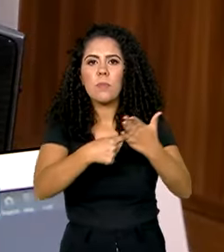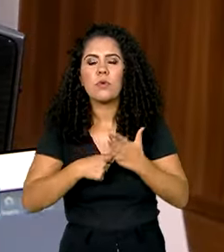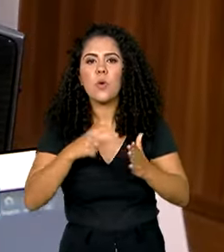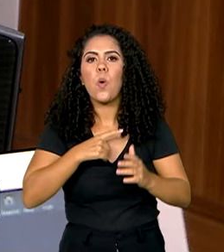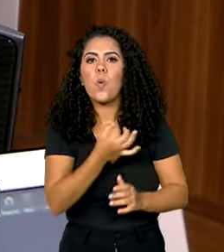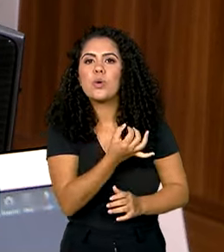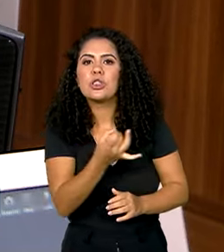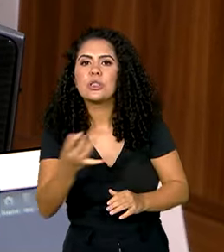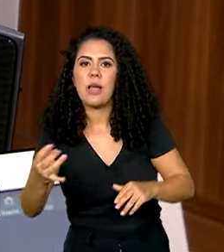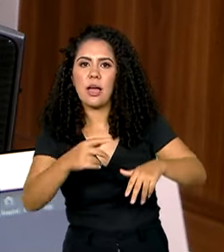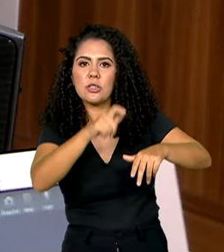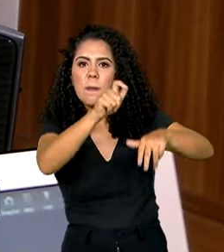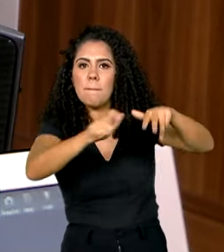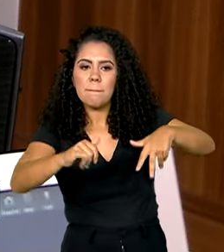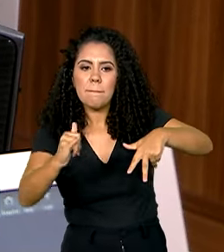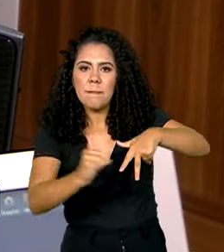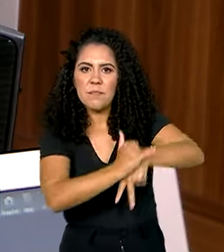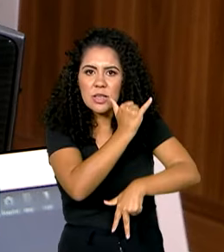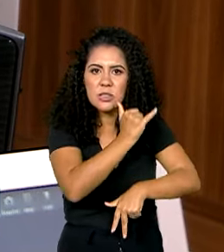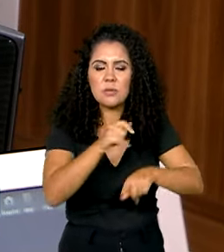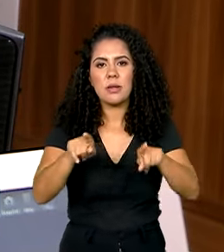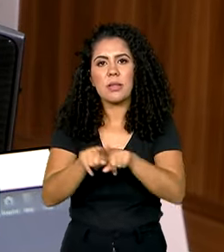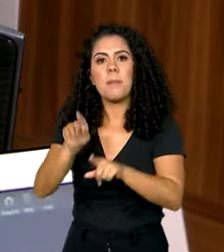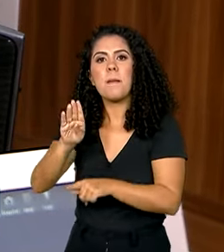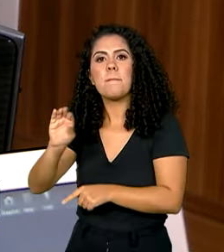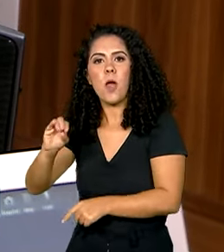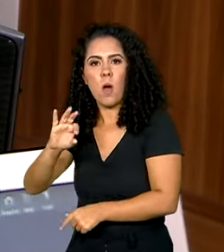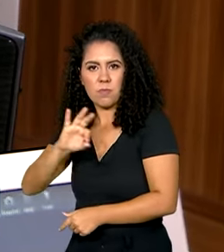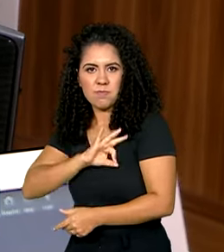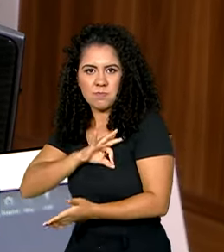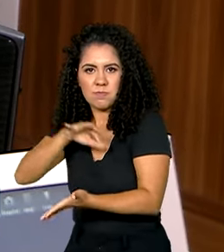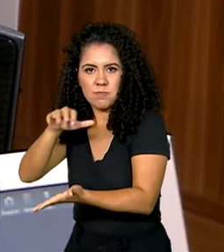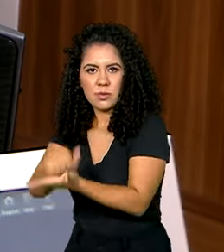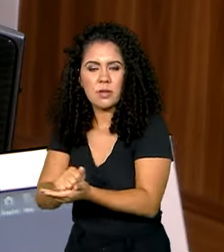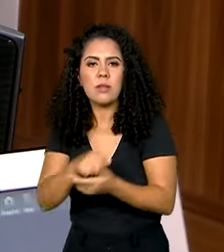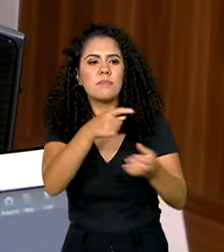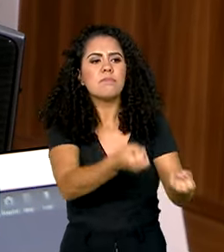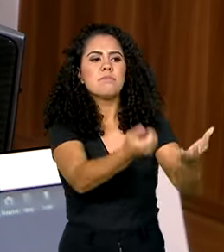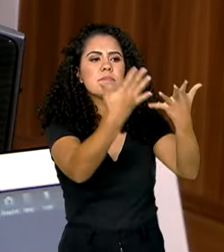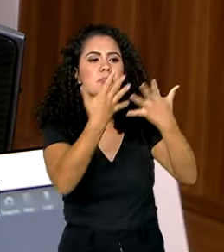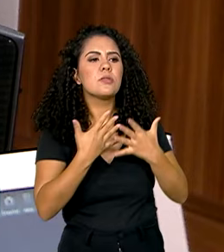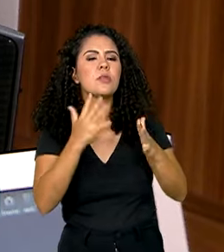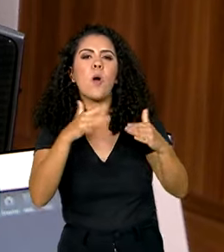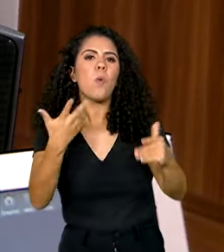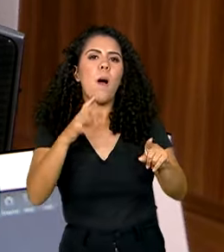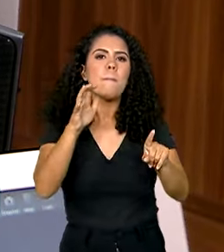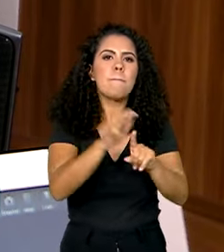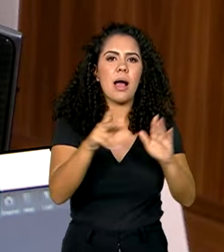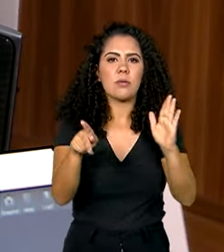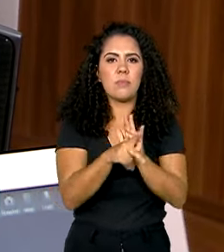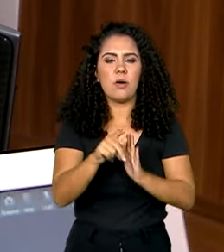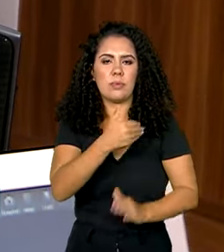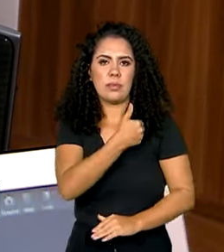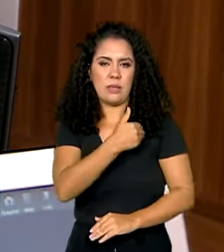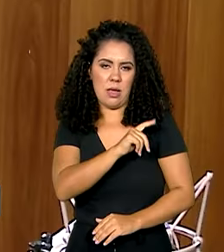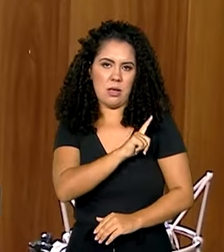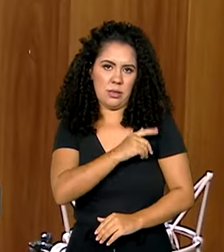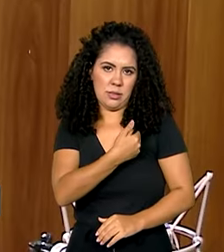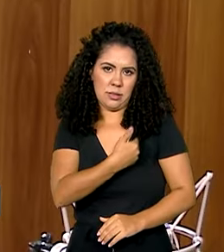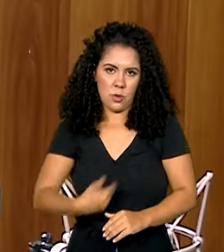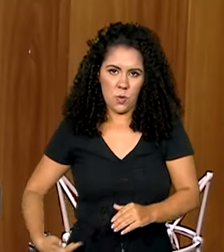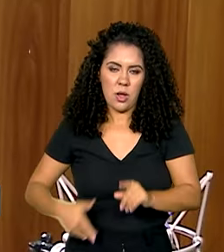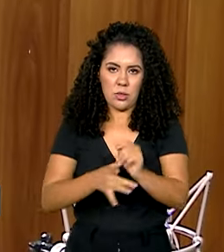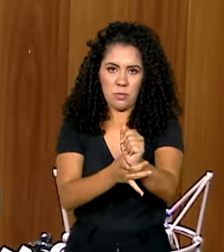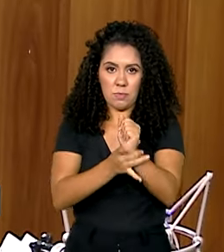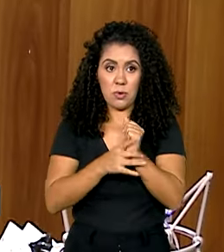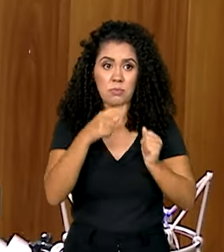vítimas e não apenas de ocorrências, né? O que isso representa e qual é o impacto para a segurança pública de estados e municípios? Veja, isso são